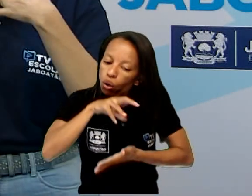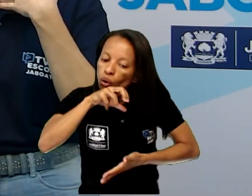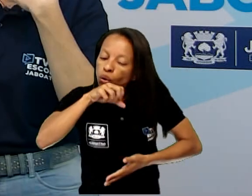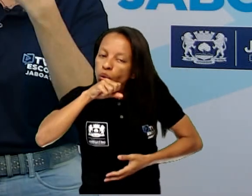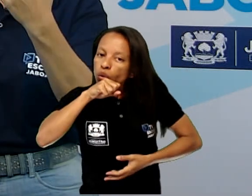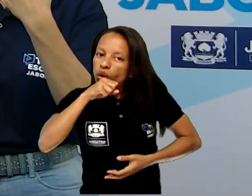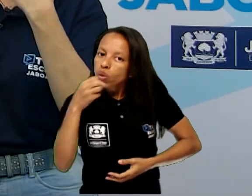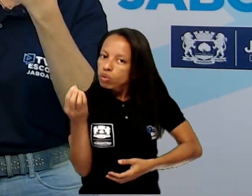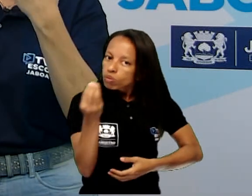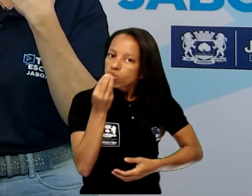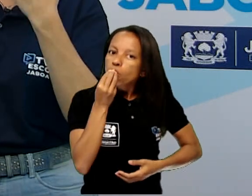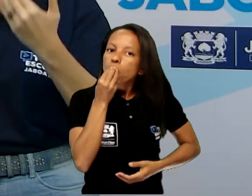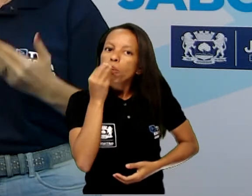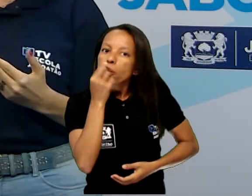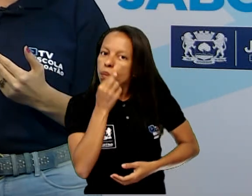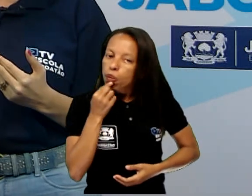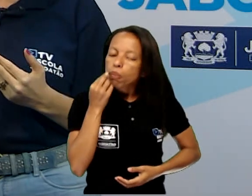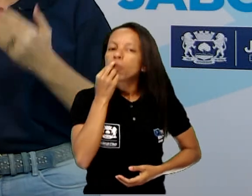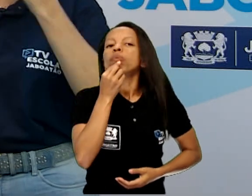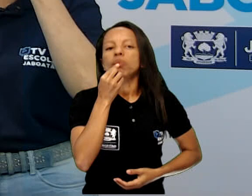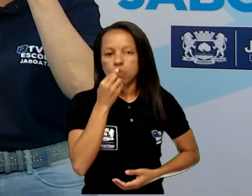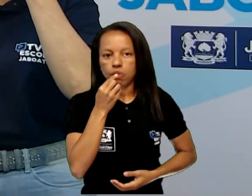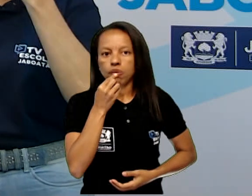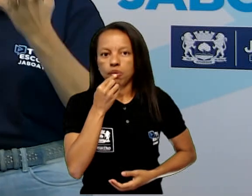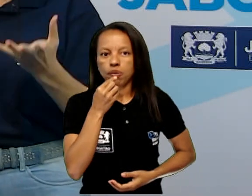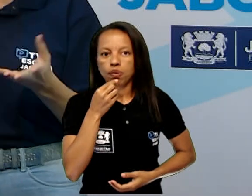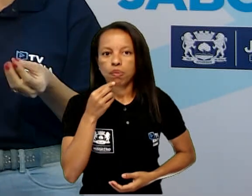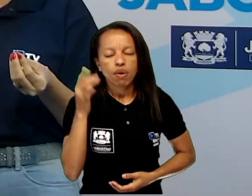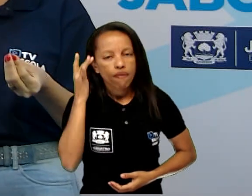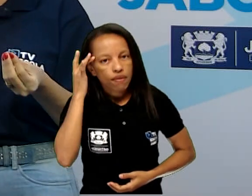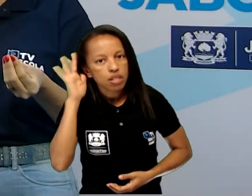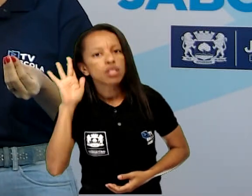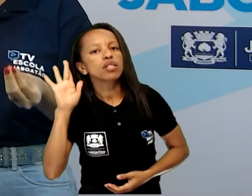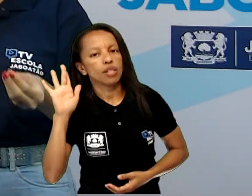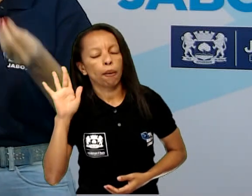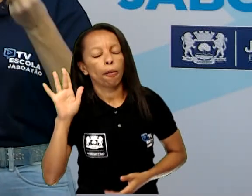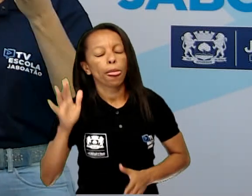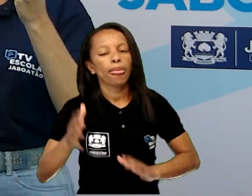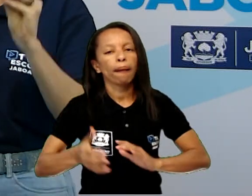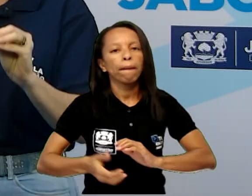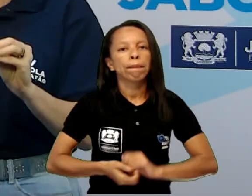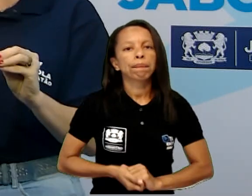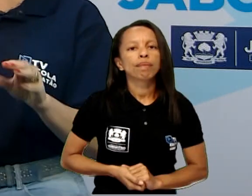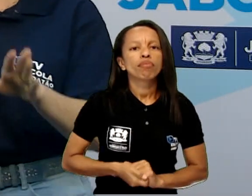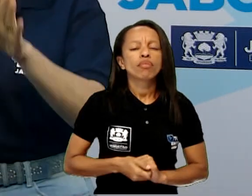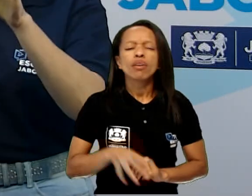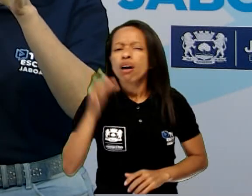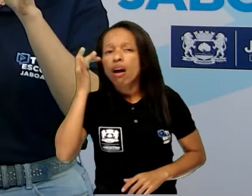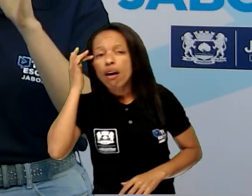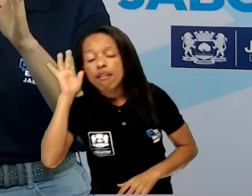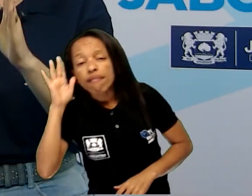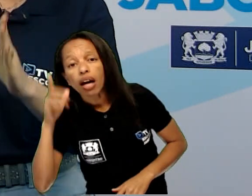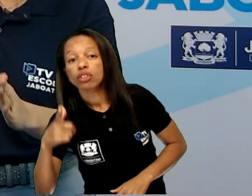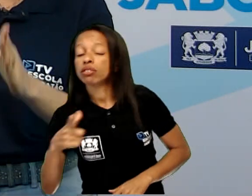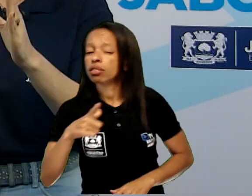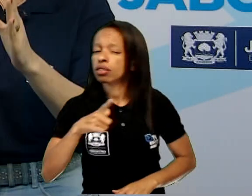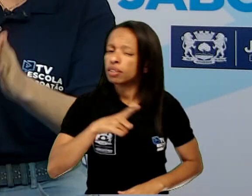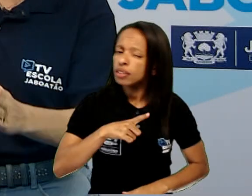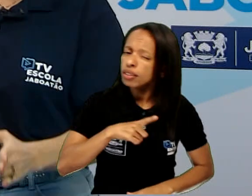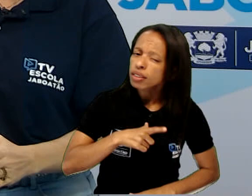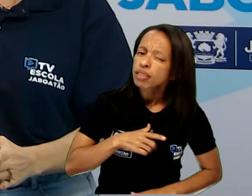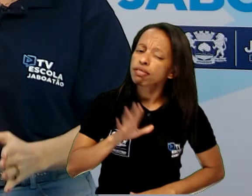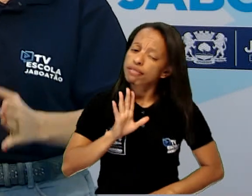para facilitar a fluidez dessa respiração. Veja como é prático. Se você tiver calma, você consegue fazer o passo